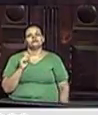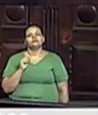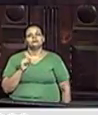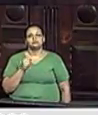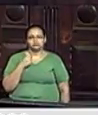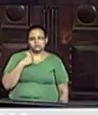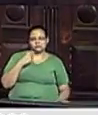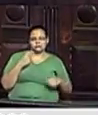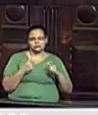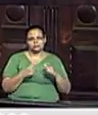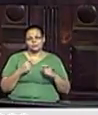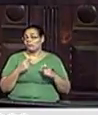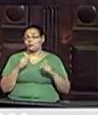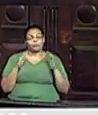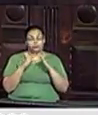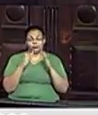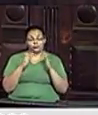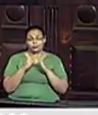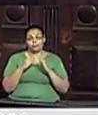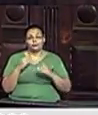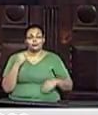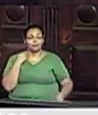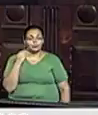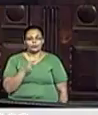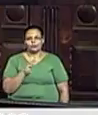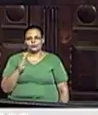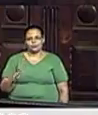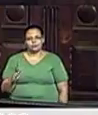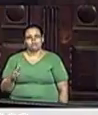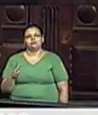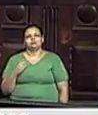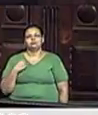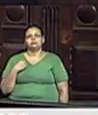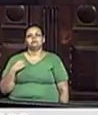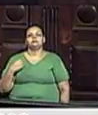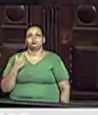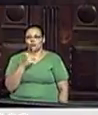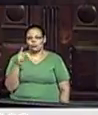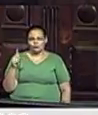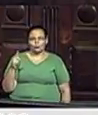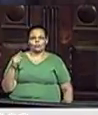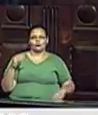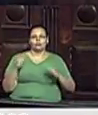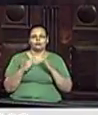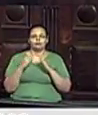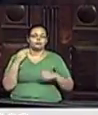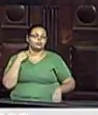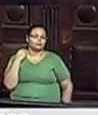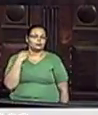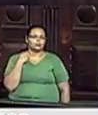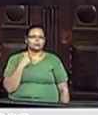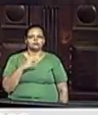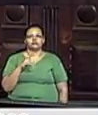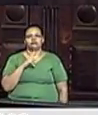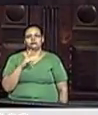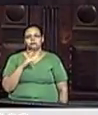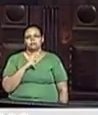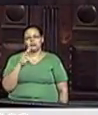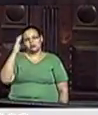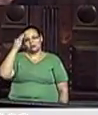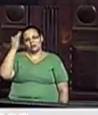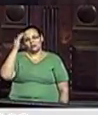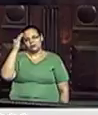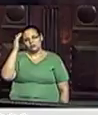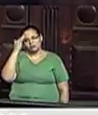creditados em agências do Banco do Brasil, sejam creditados, investidos, depositados em agências de outros bancos privados. Isso é importante entender a lógica que